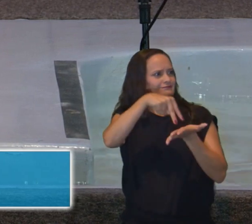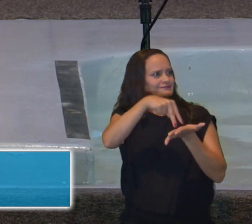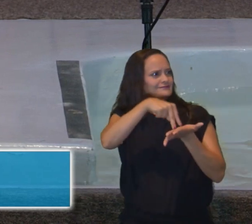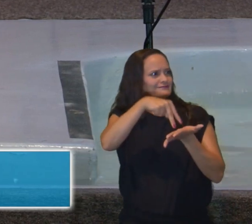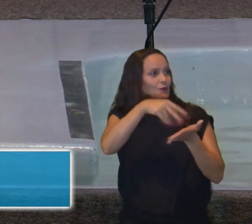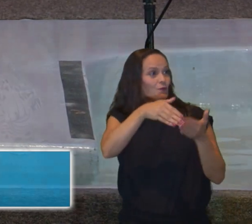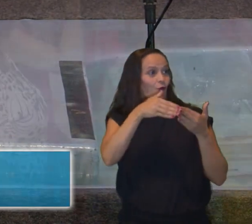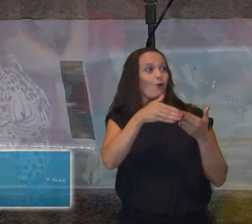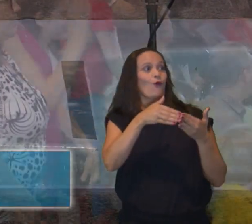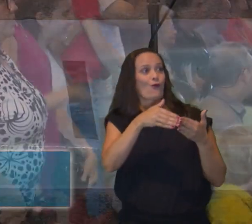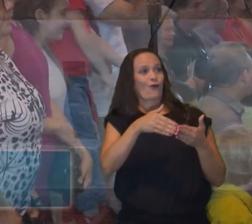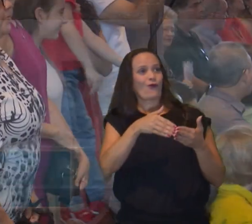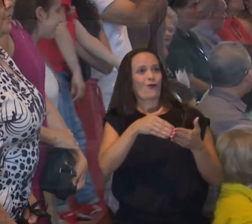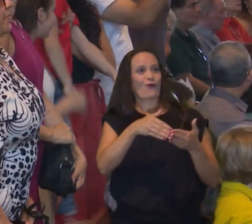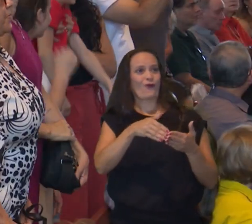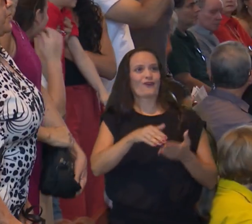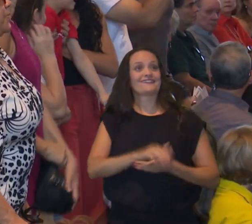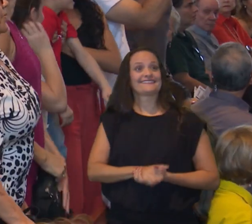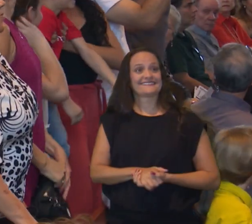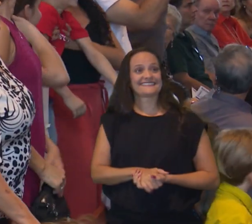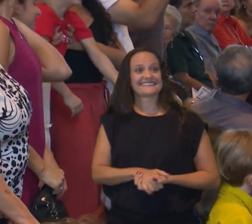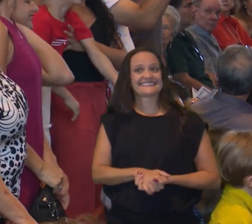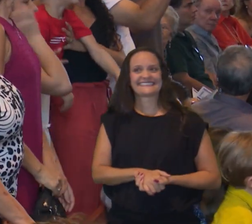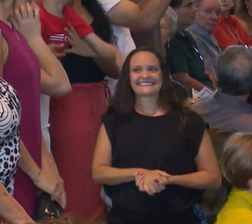por favor.